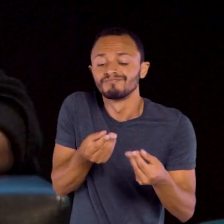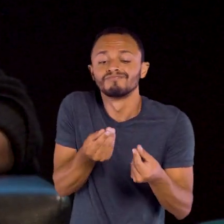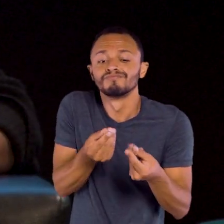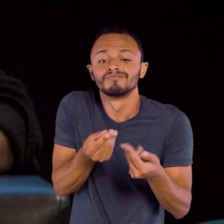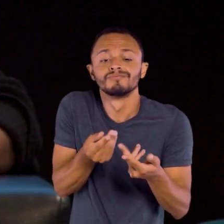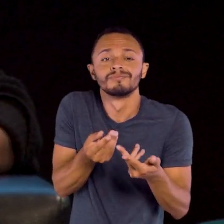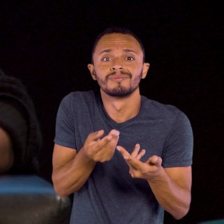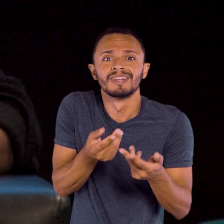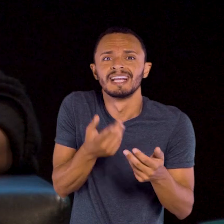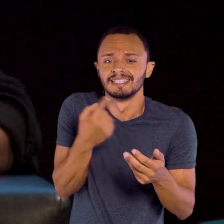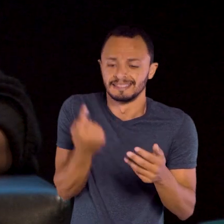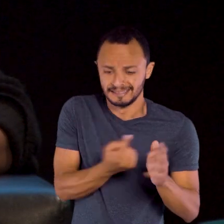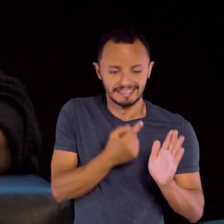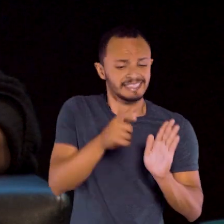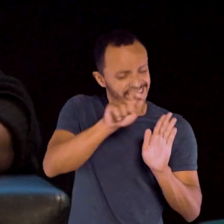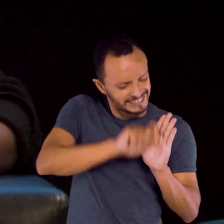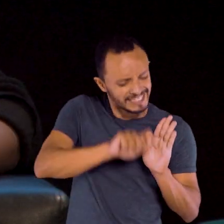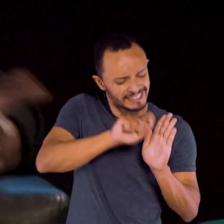acho que a gente escreve,